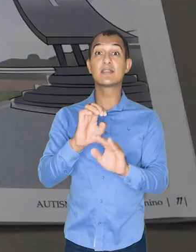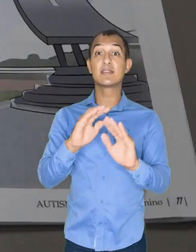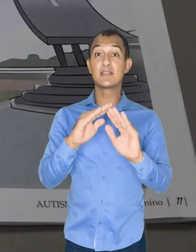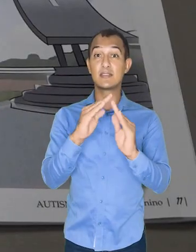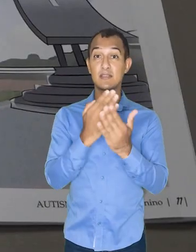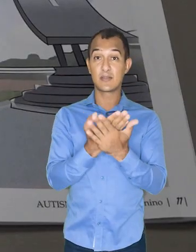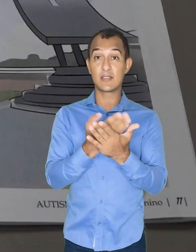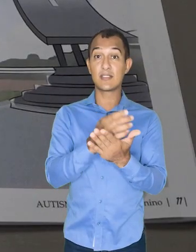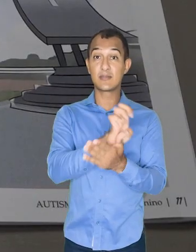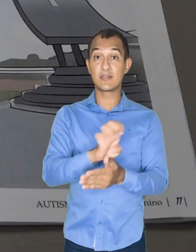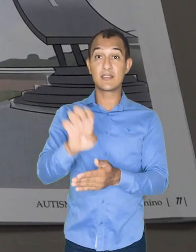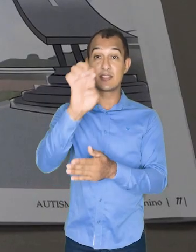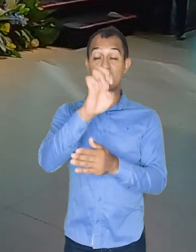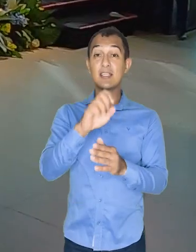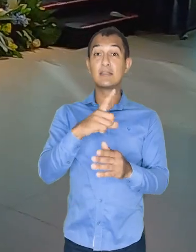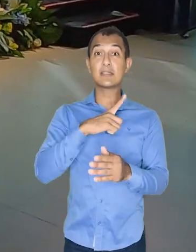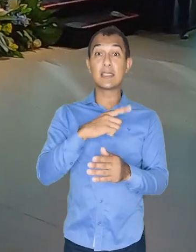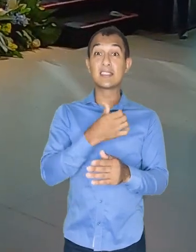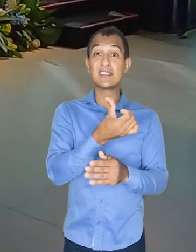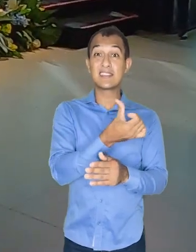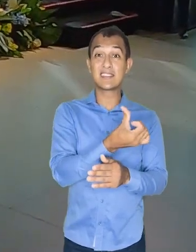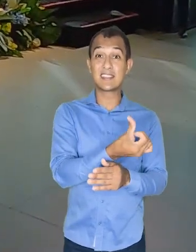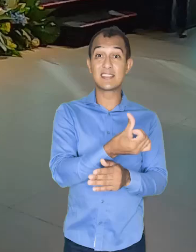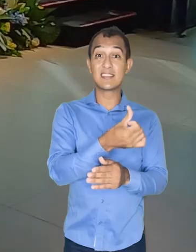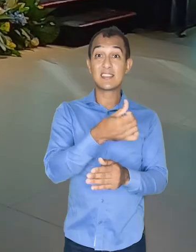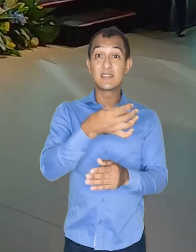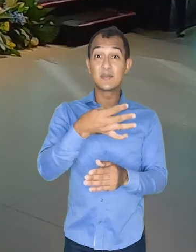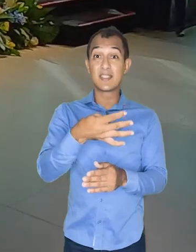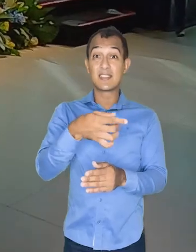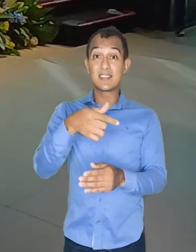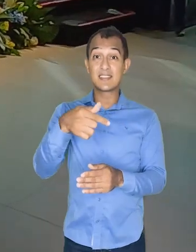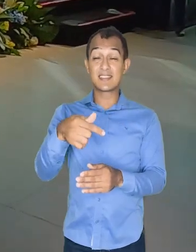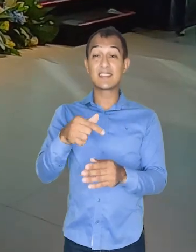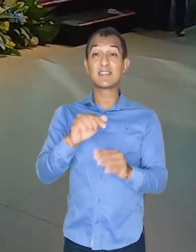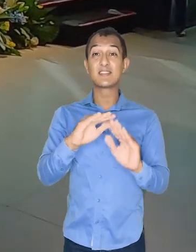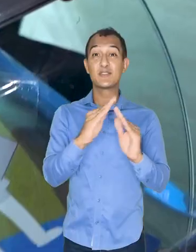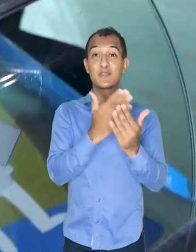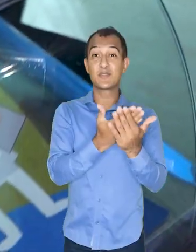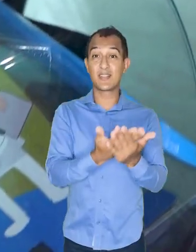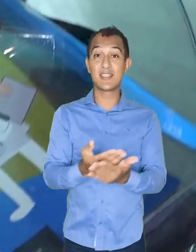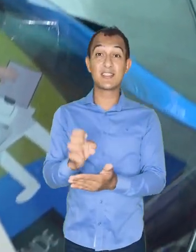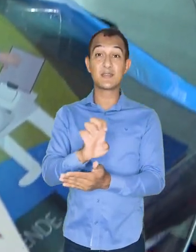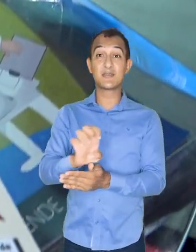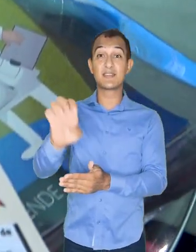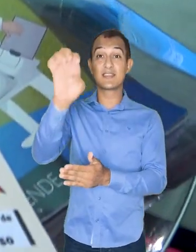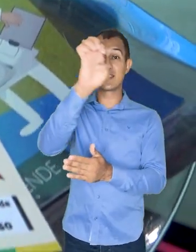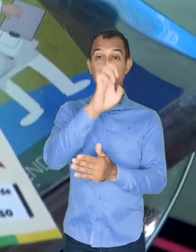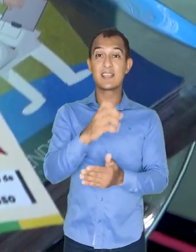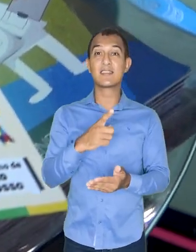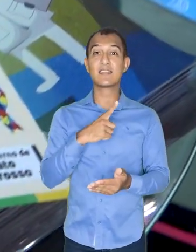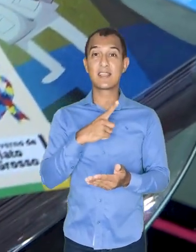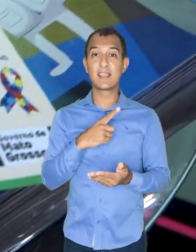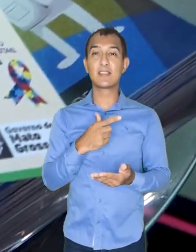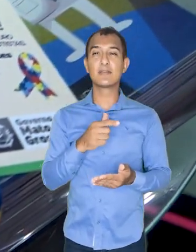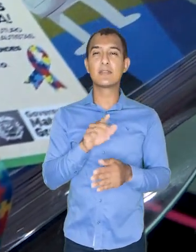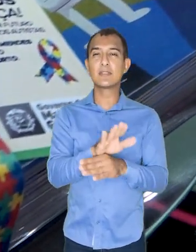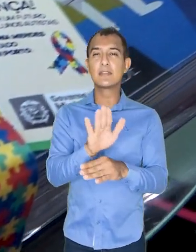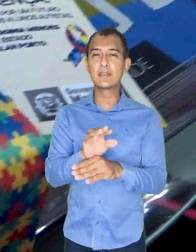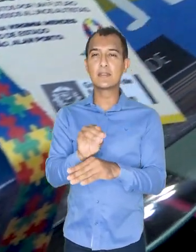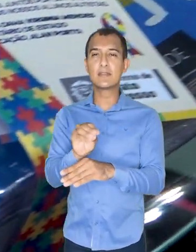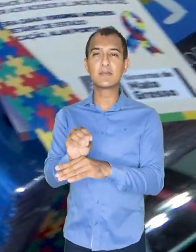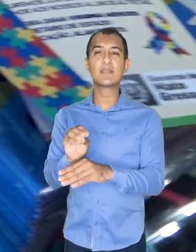o projeto está presente em 647 escolas no estado, oferecendo atendimento inclusivo